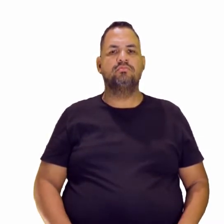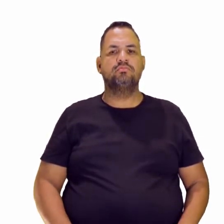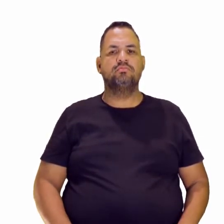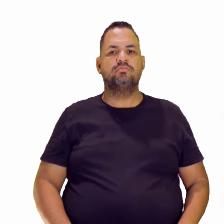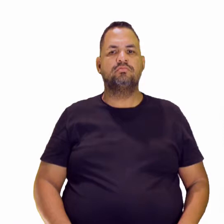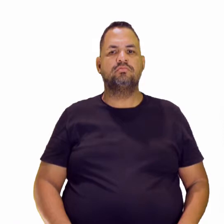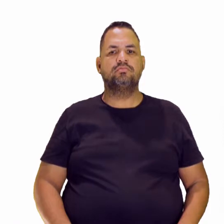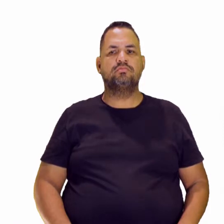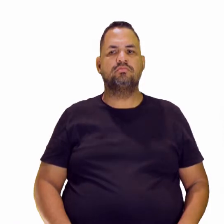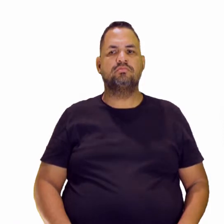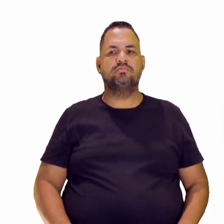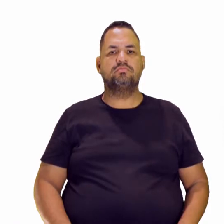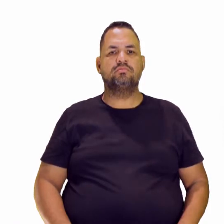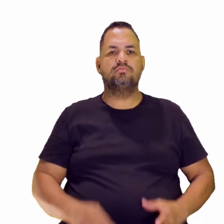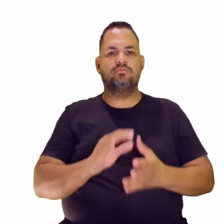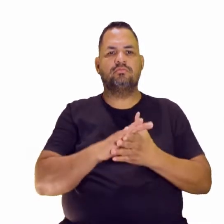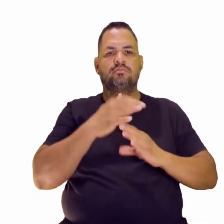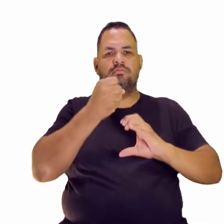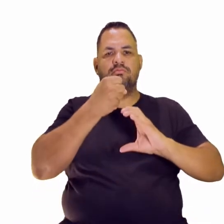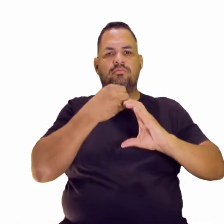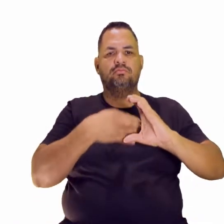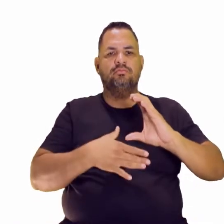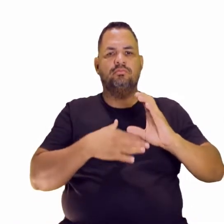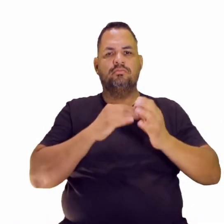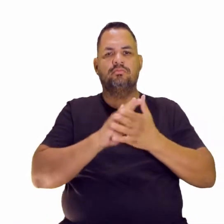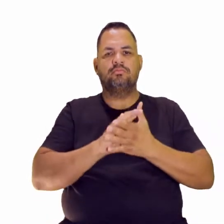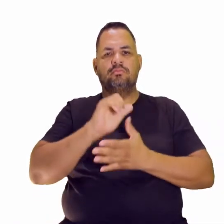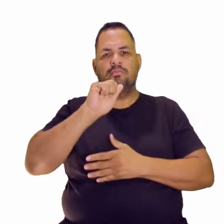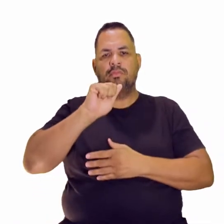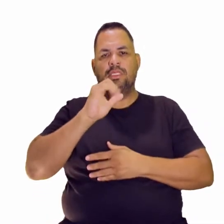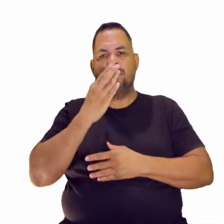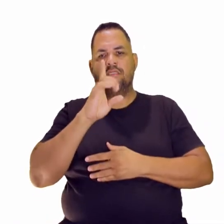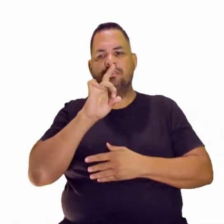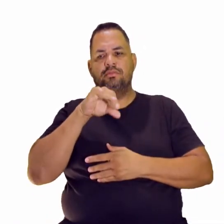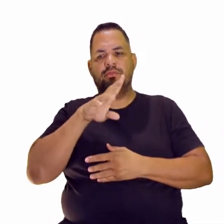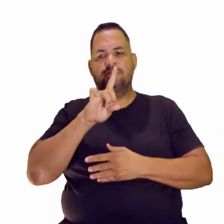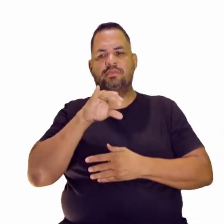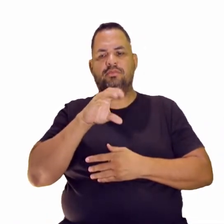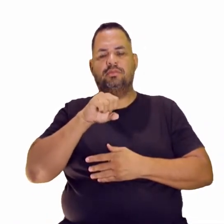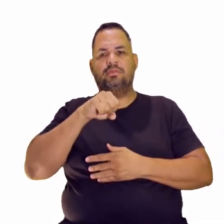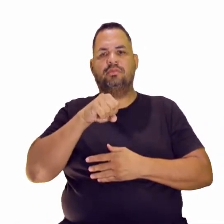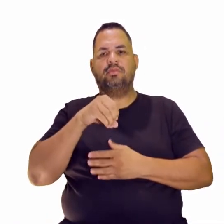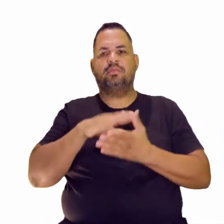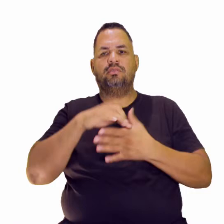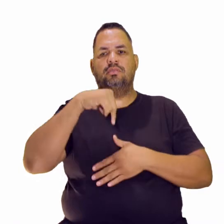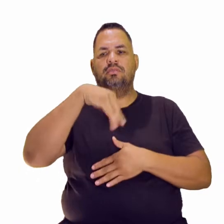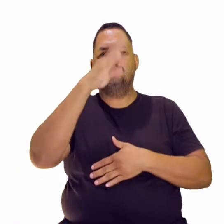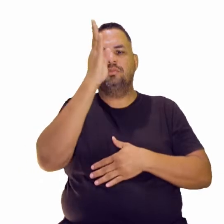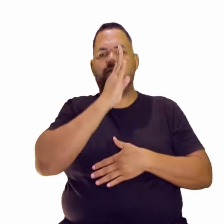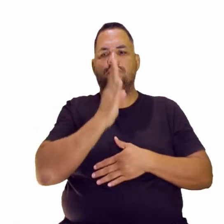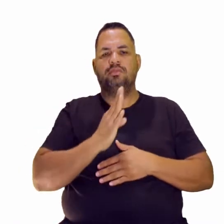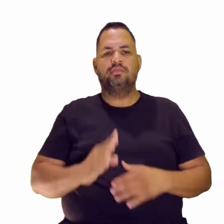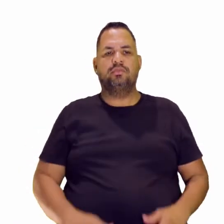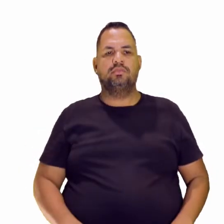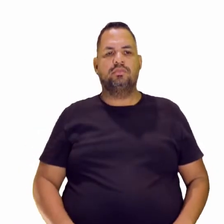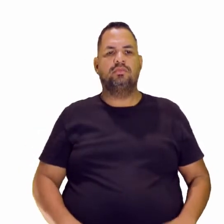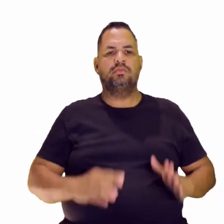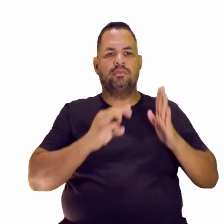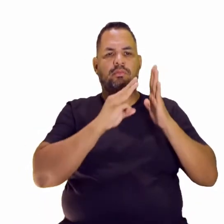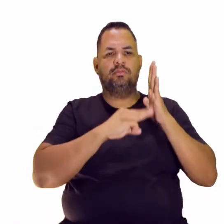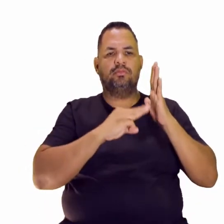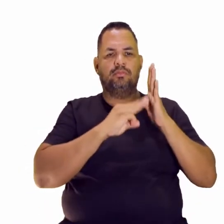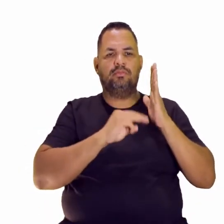Então, vamos ver aqui as características do academicismo no Brasil. Então, é um método